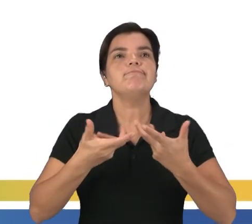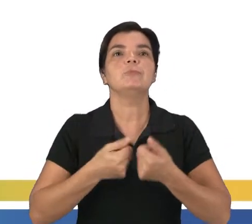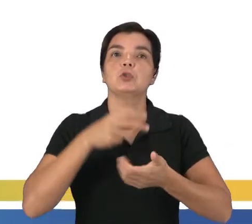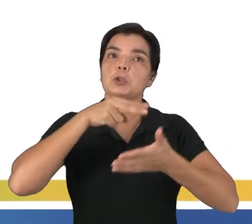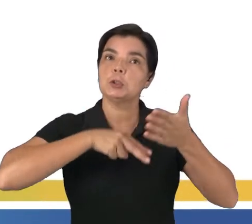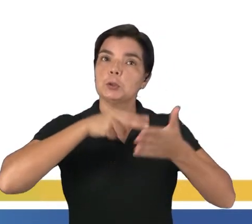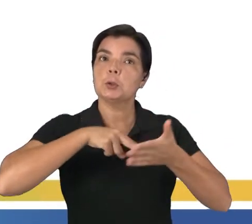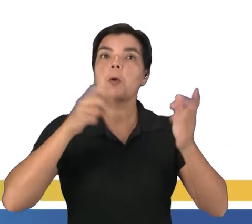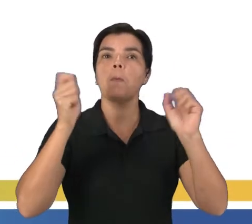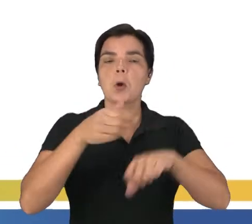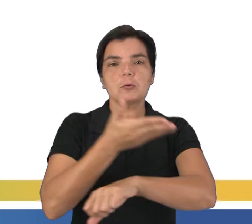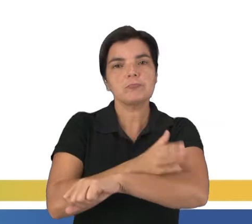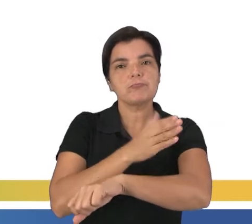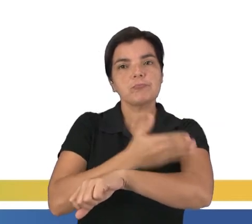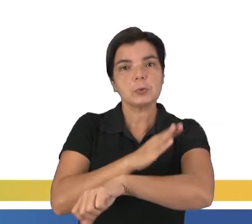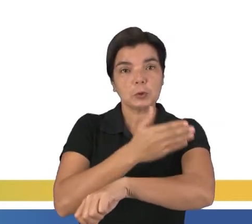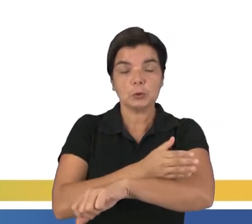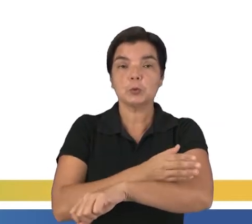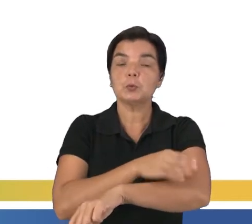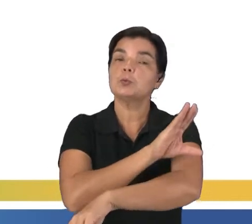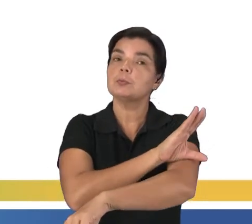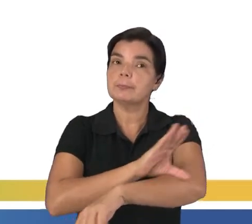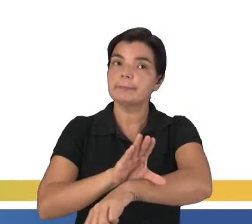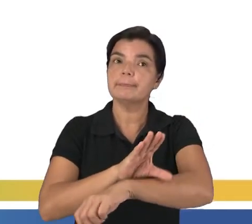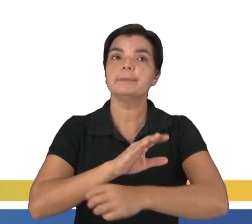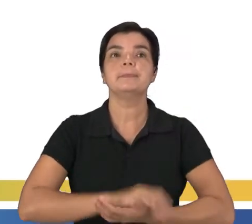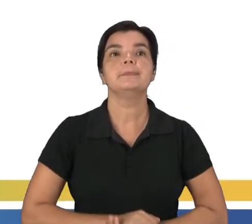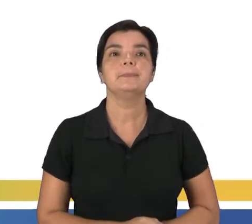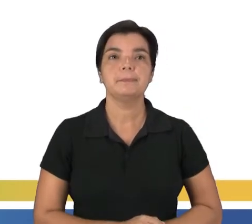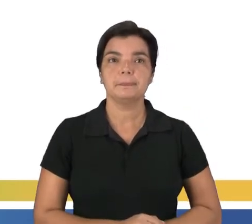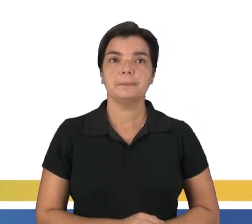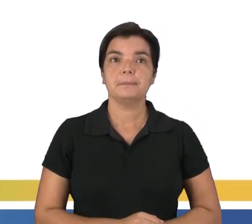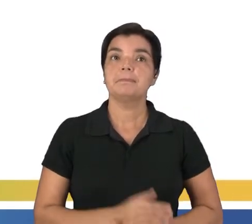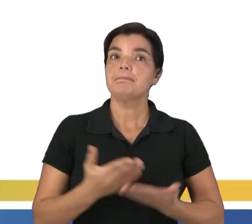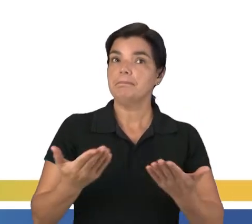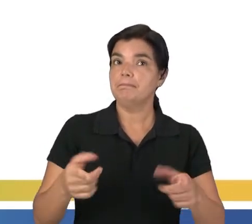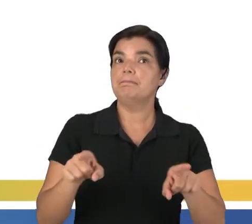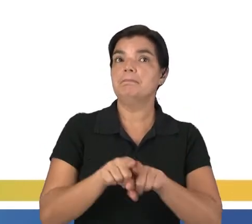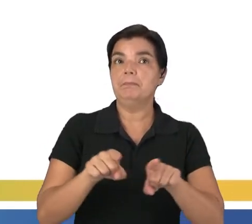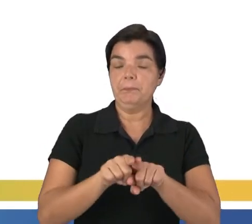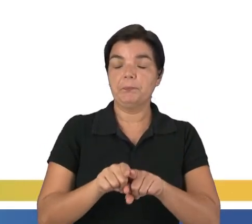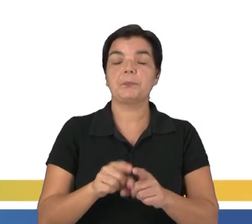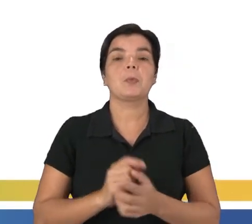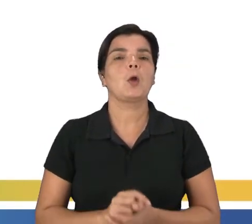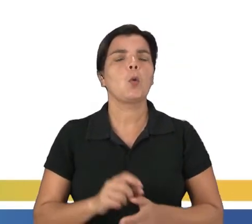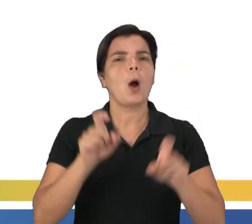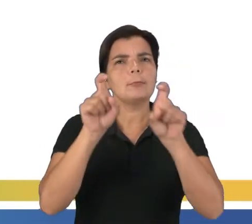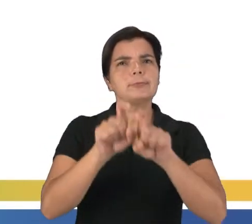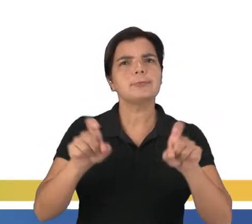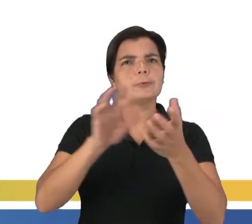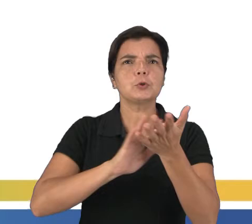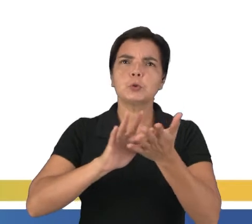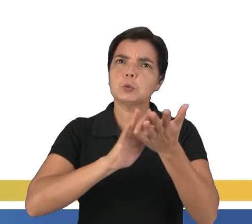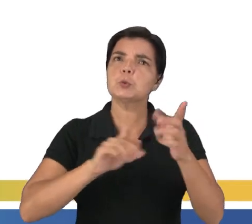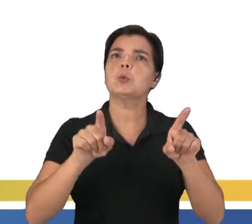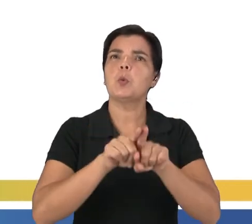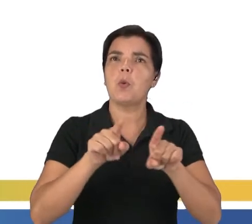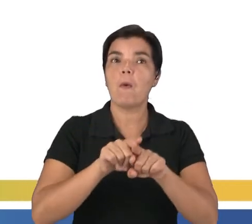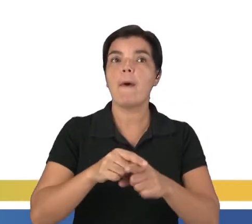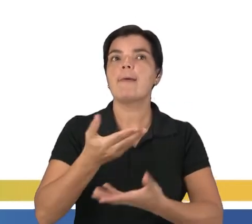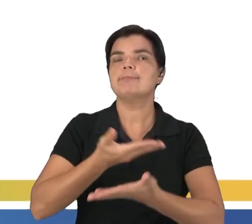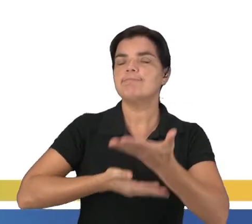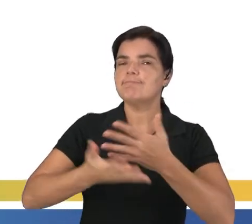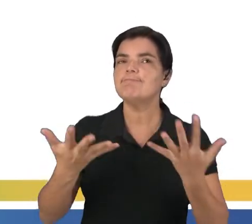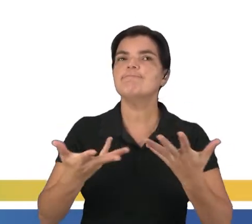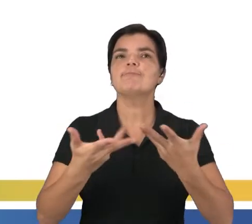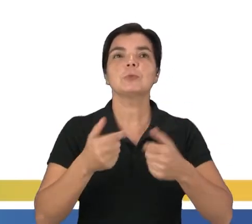requer habilidades de leitura que passam por práticas culturais. Assim, lidar com as telas digitais e os novos artefatos envolvem